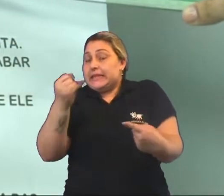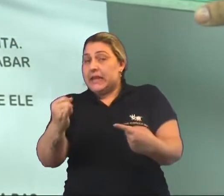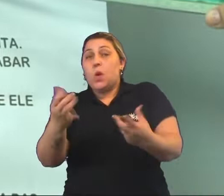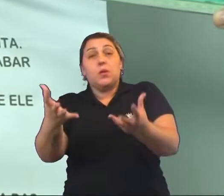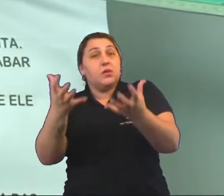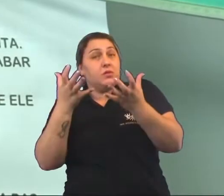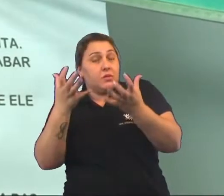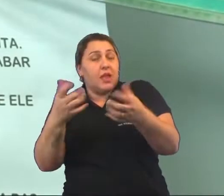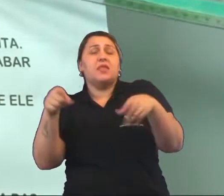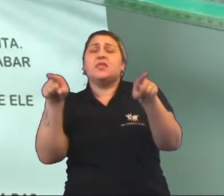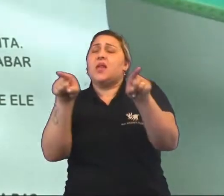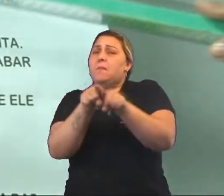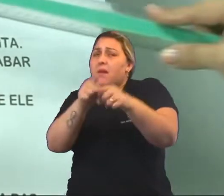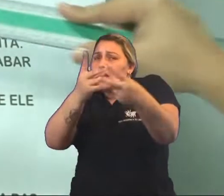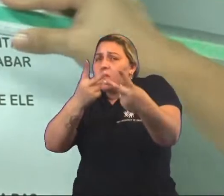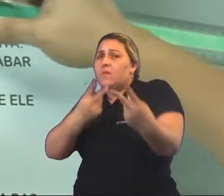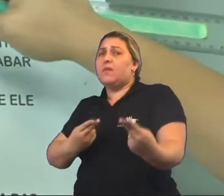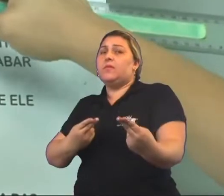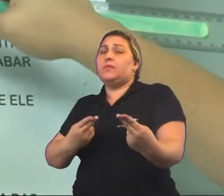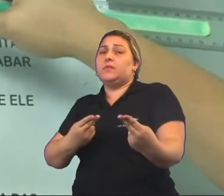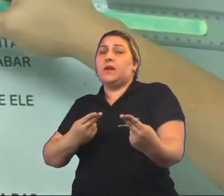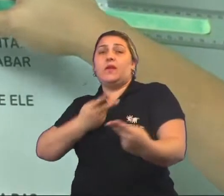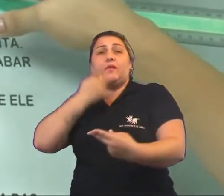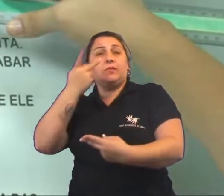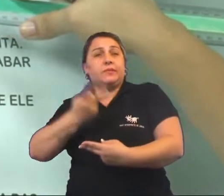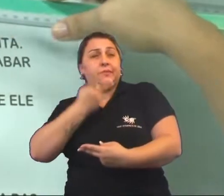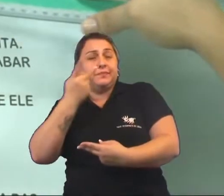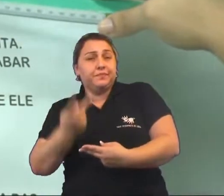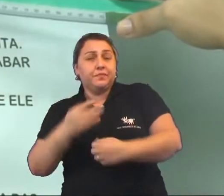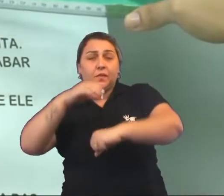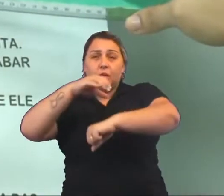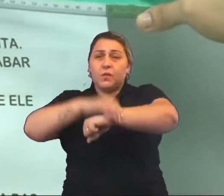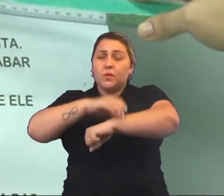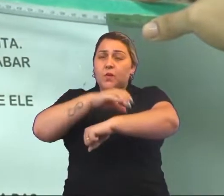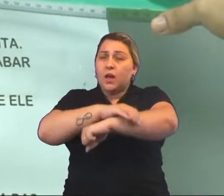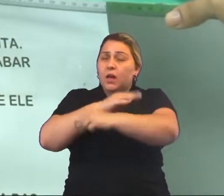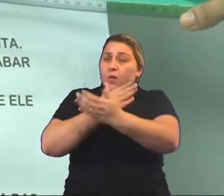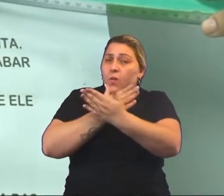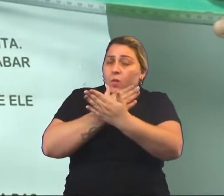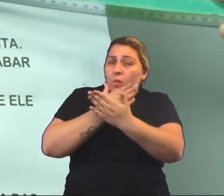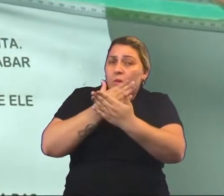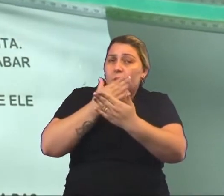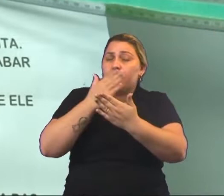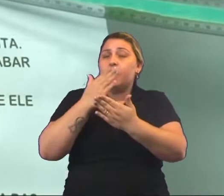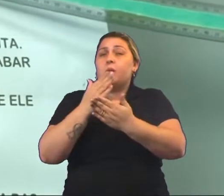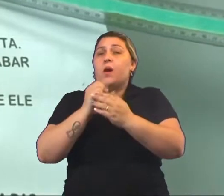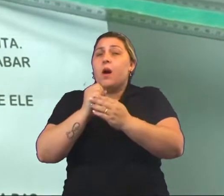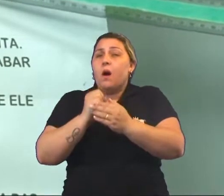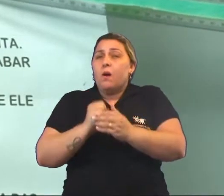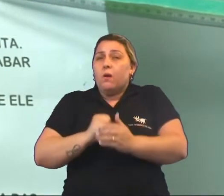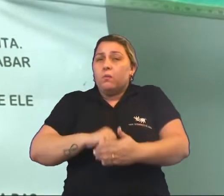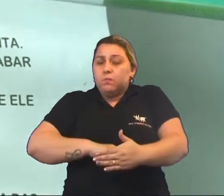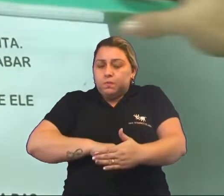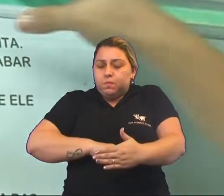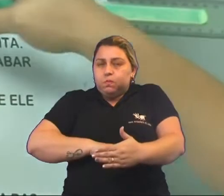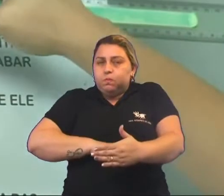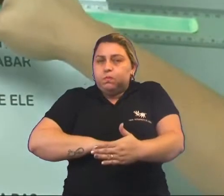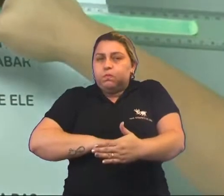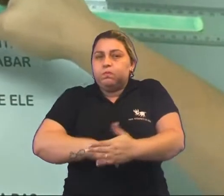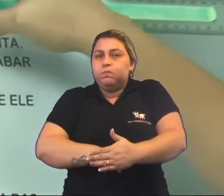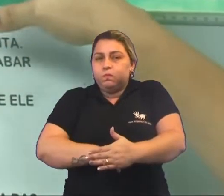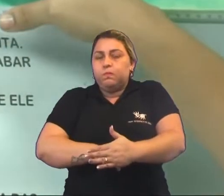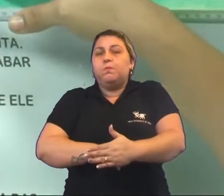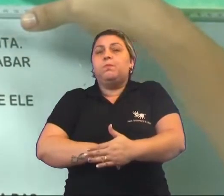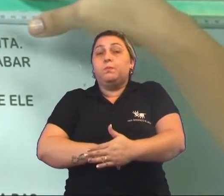eu quisesse, também era. Dizendo isso, o sapo começou a estufar a barriga e em